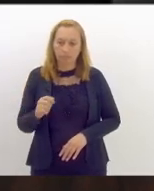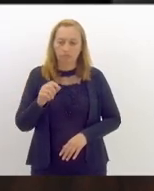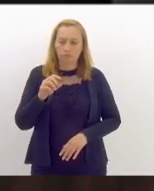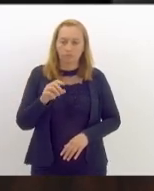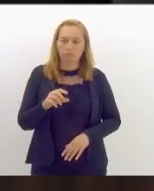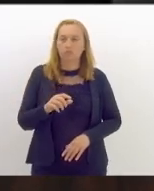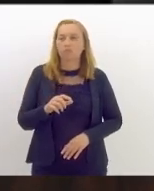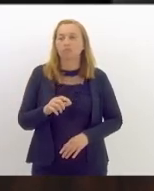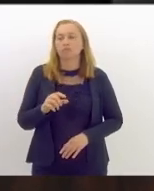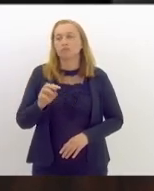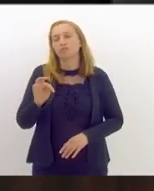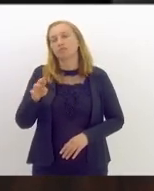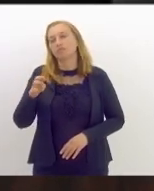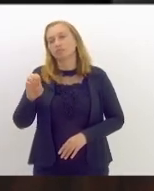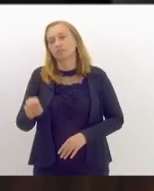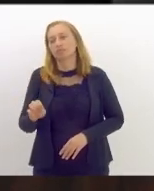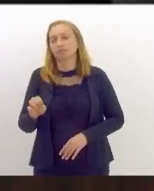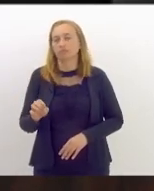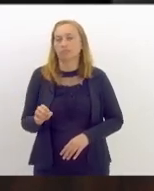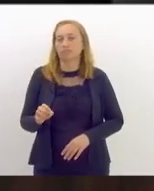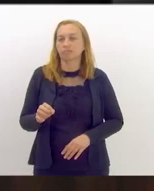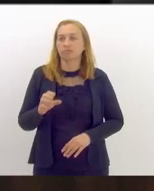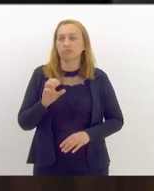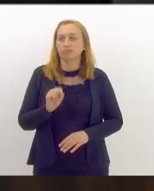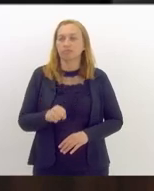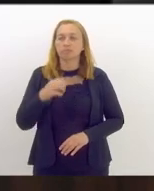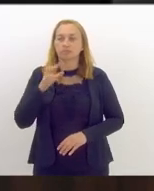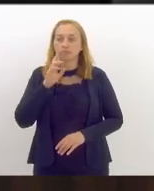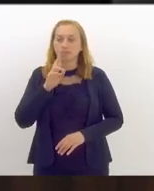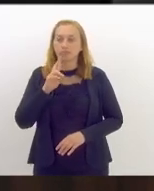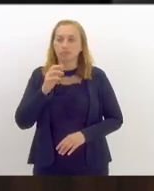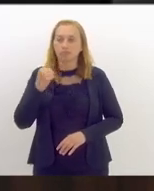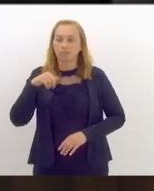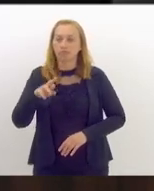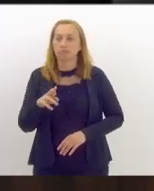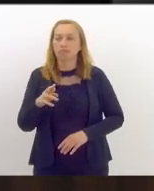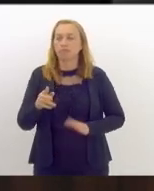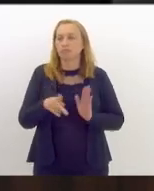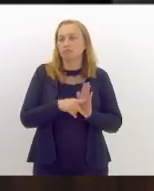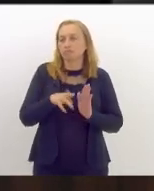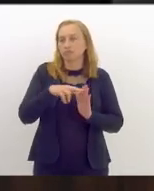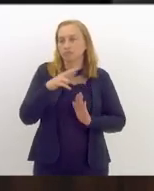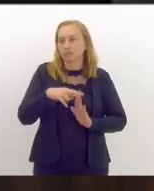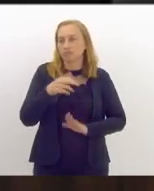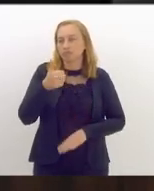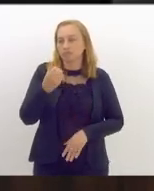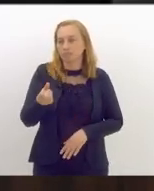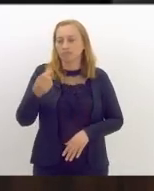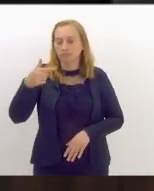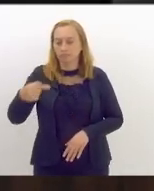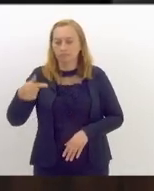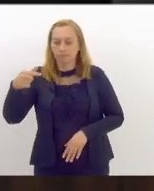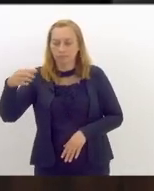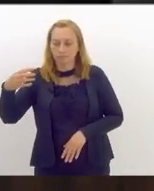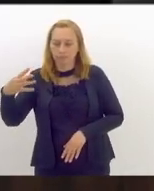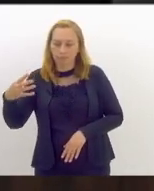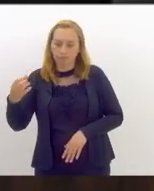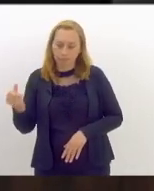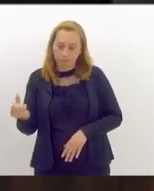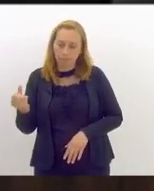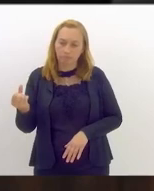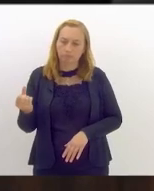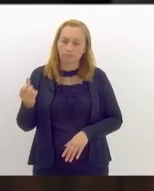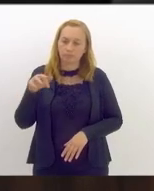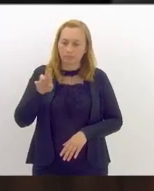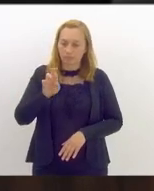Juan sinta de Andrade parecida comissão favorável Rosenberg projeto de resolução 1676 de altura e deputado Rafael do outro com a série